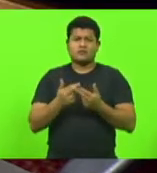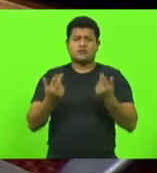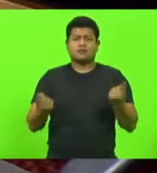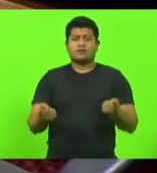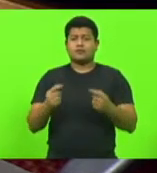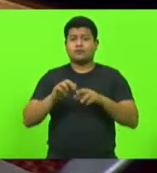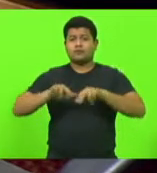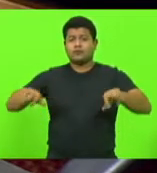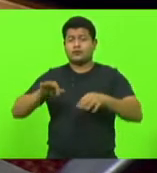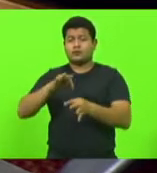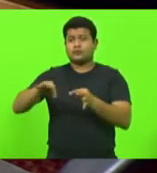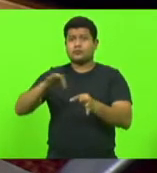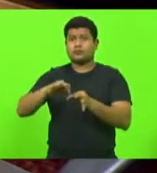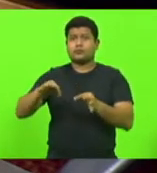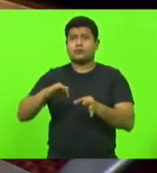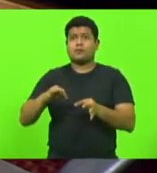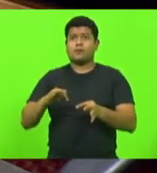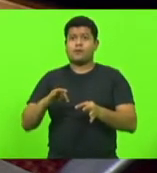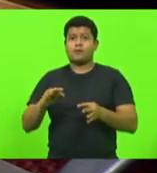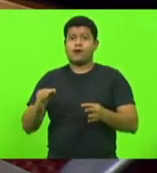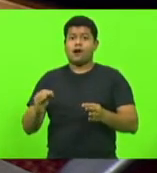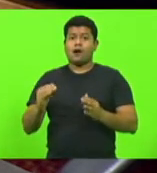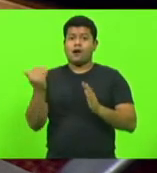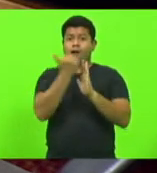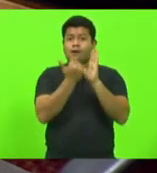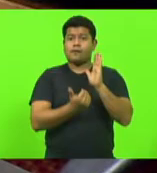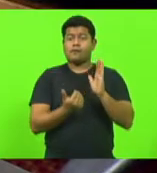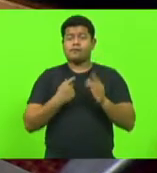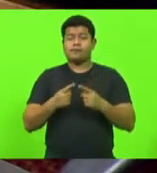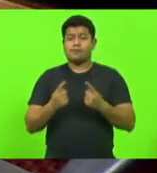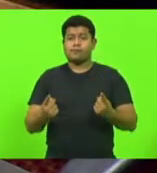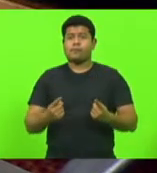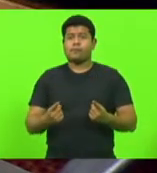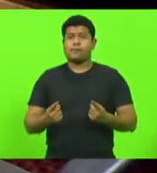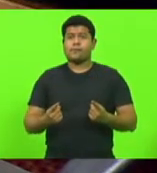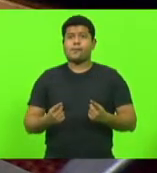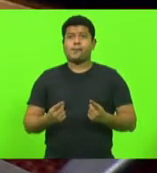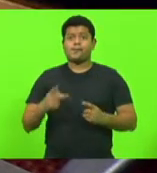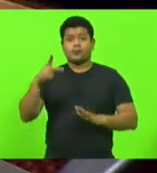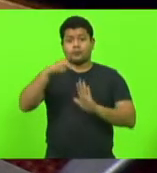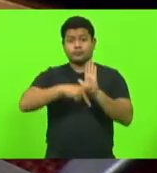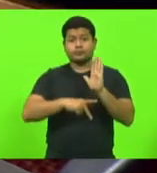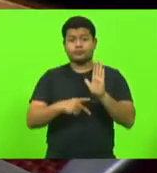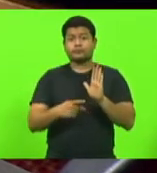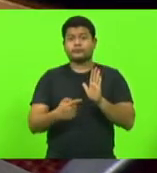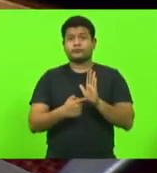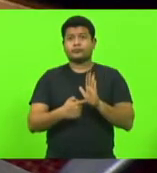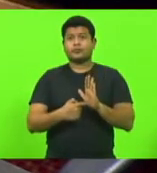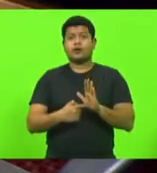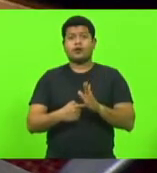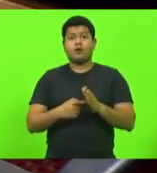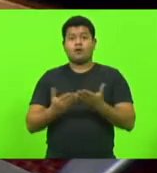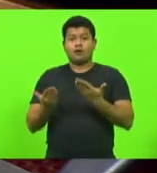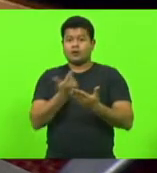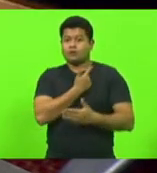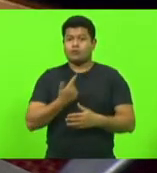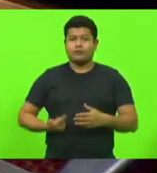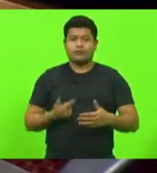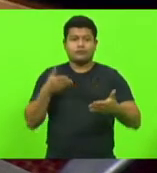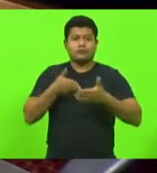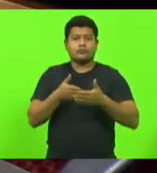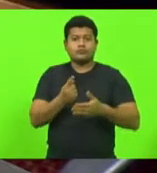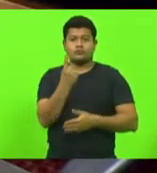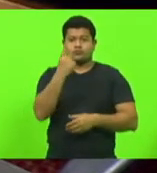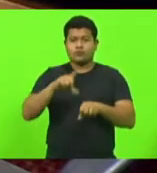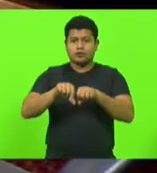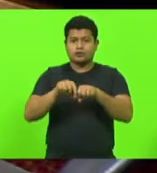instituições, né, nesse programa. Então, o projeto, o governo vetou apenas um artigo,